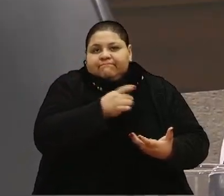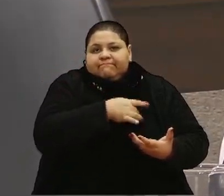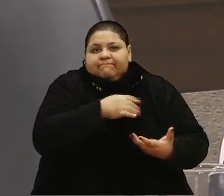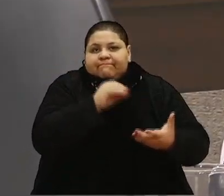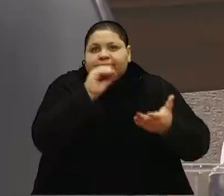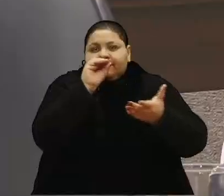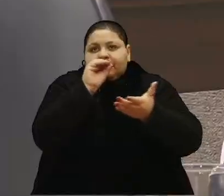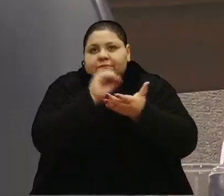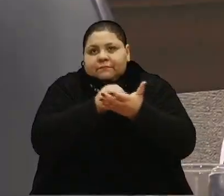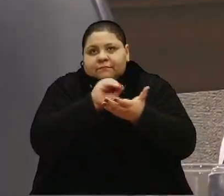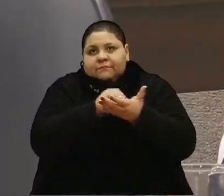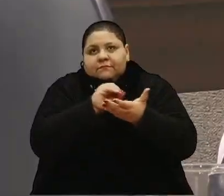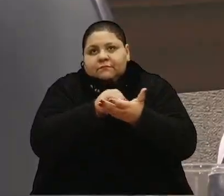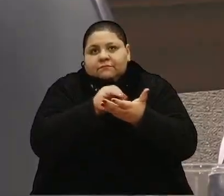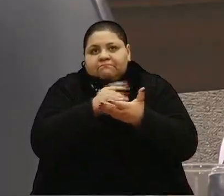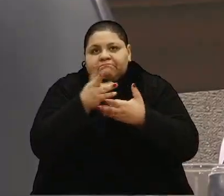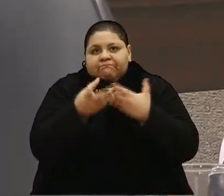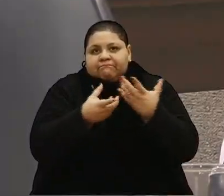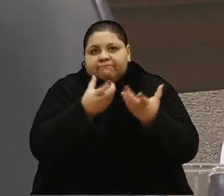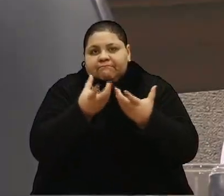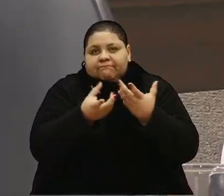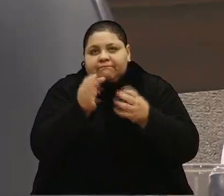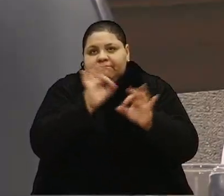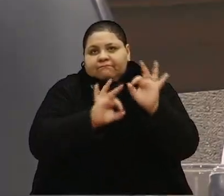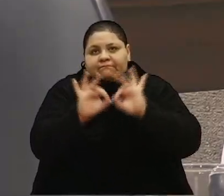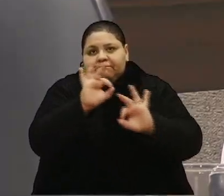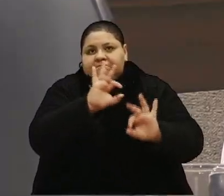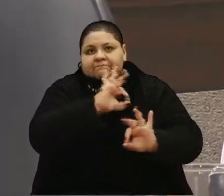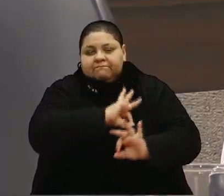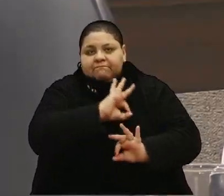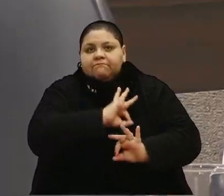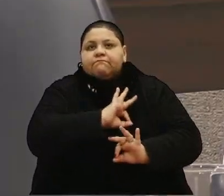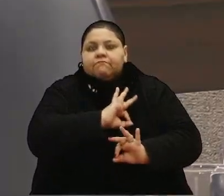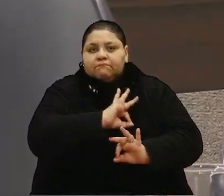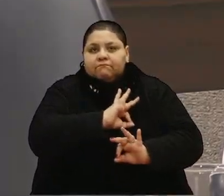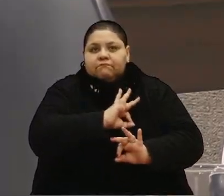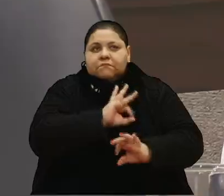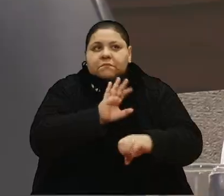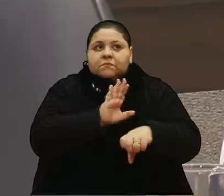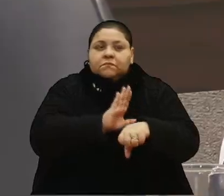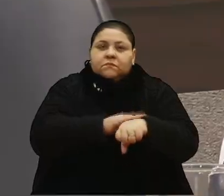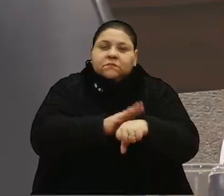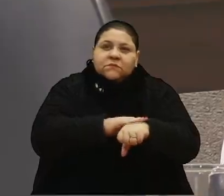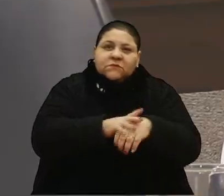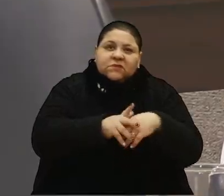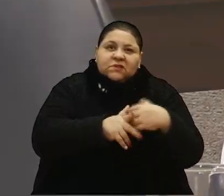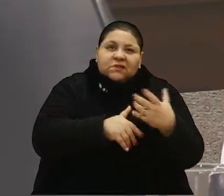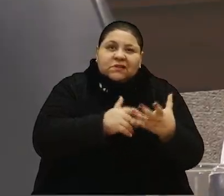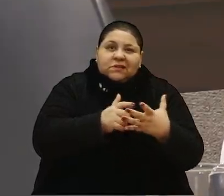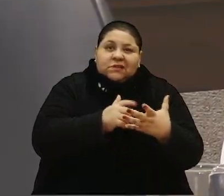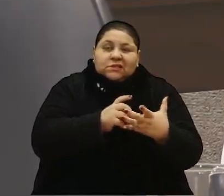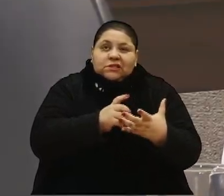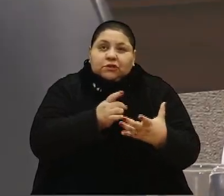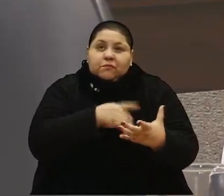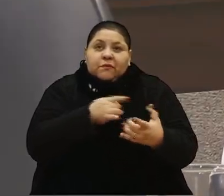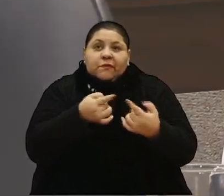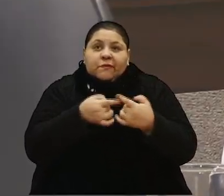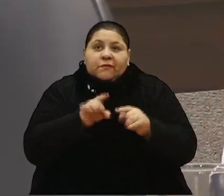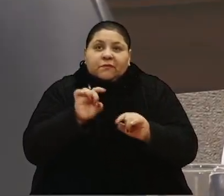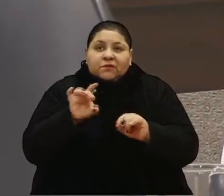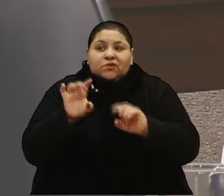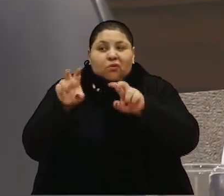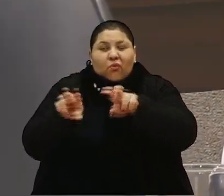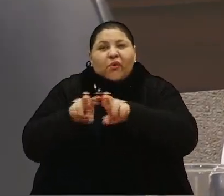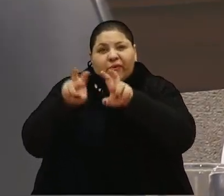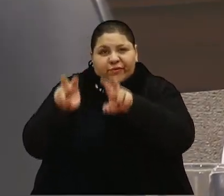faltou realmente, provavelmente, uma falta de preparo dos policiais, né, num momento ali de tensão, mas era somente um